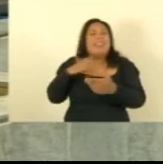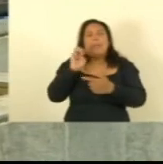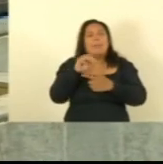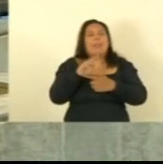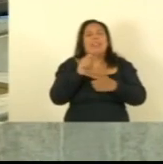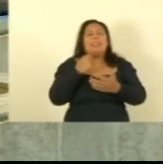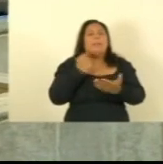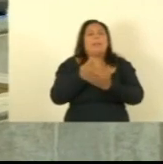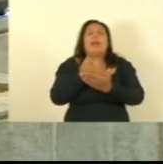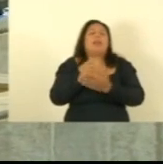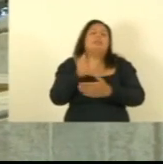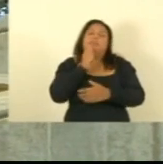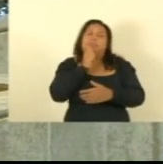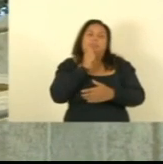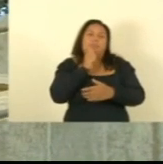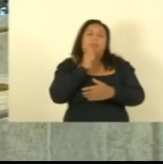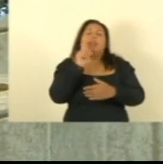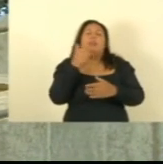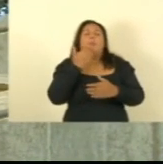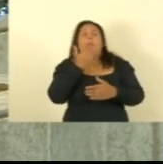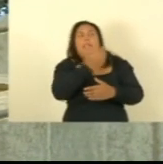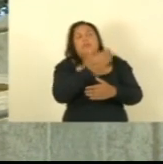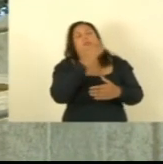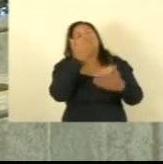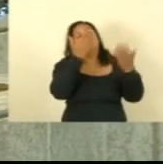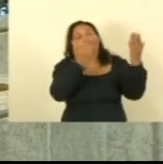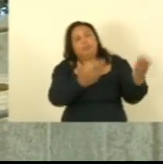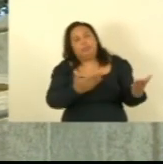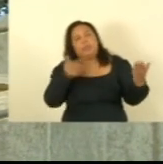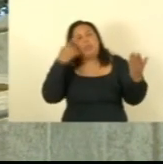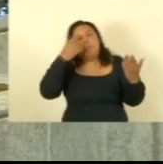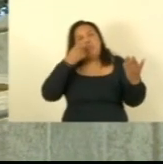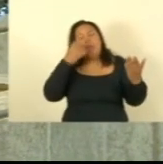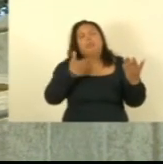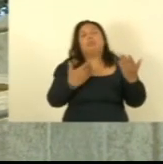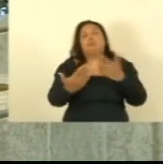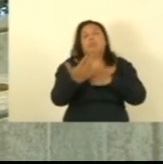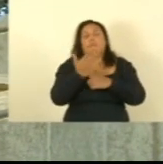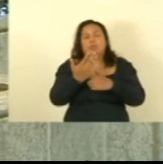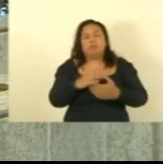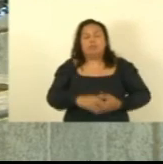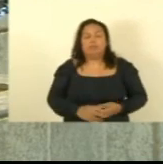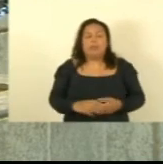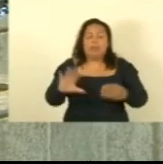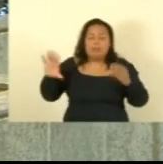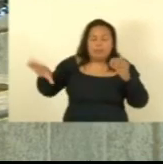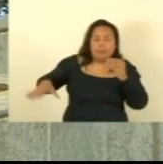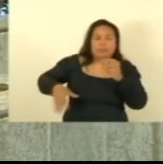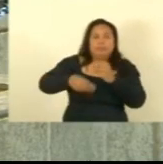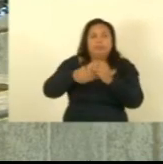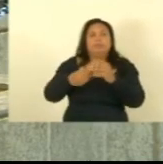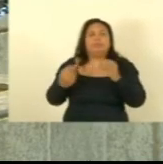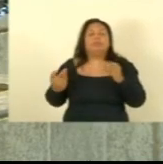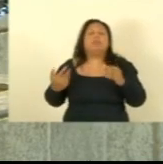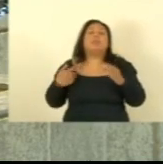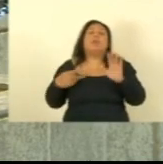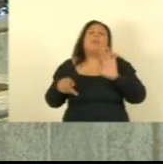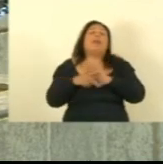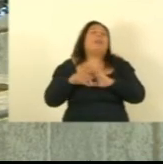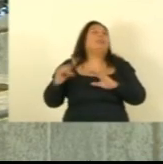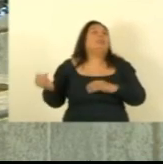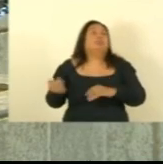foram pagas. Então eu queria que Vossa Excelência nos ajudasse também nesse sentido. Essa inclusão, deputado Zé Esmeralda, é